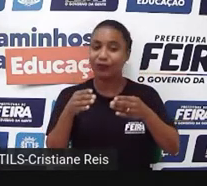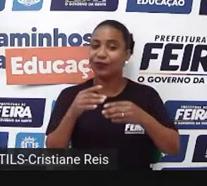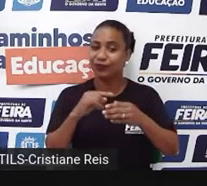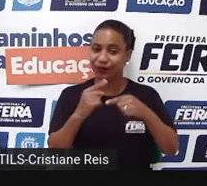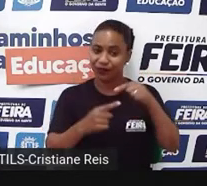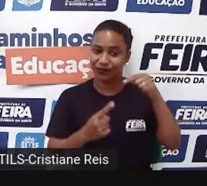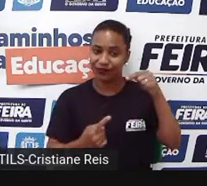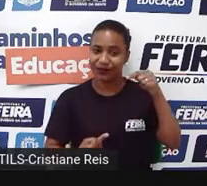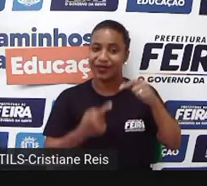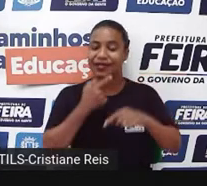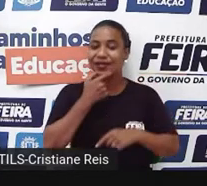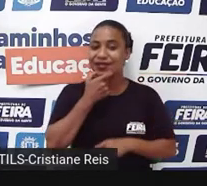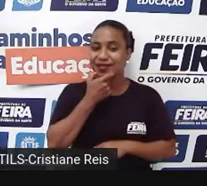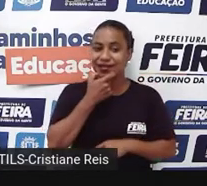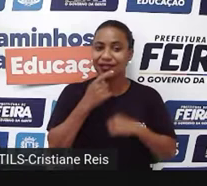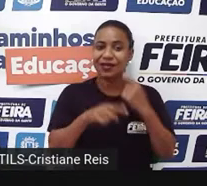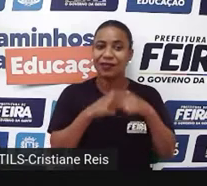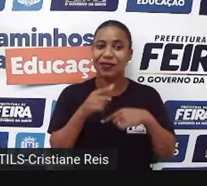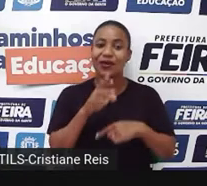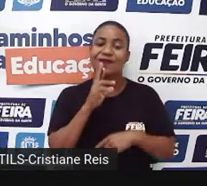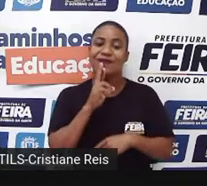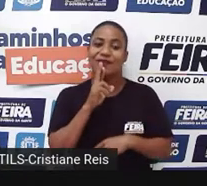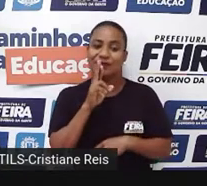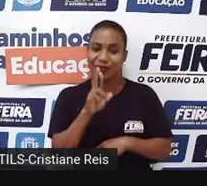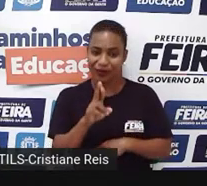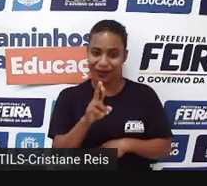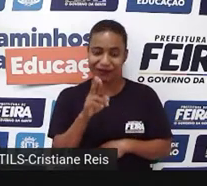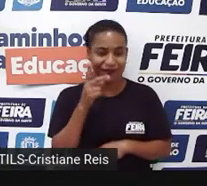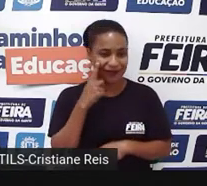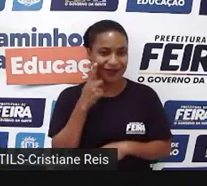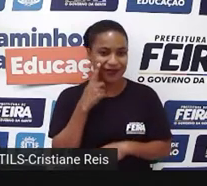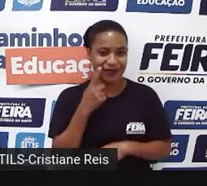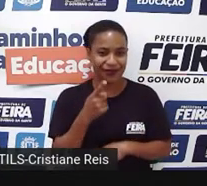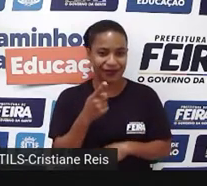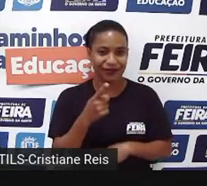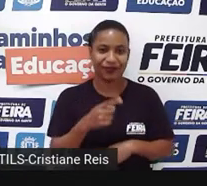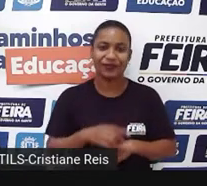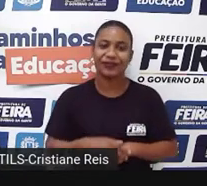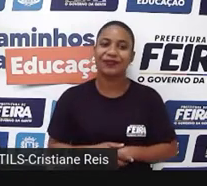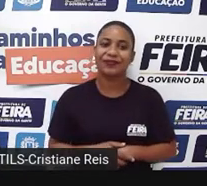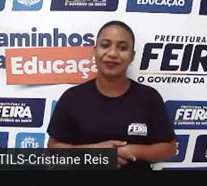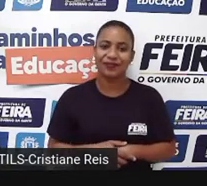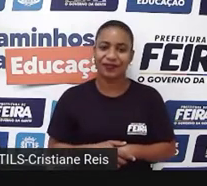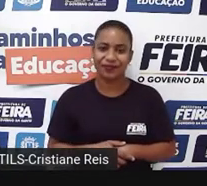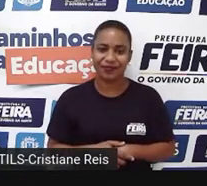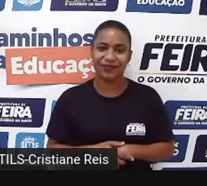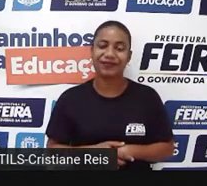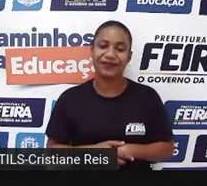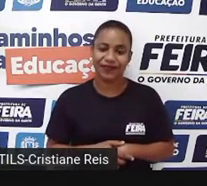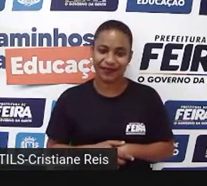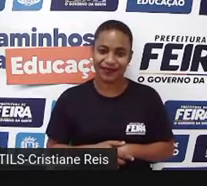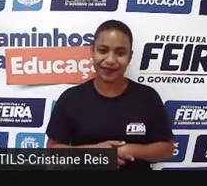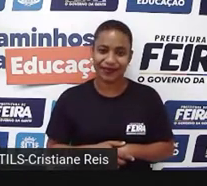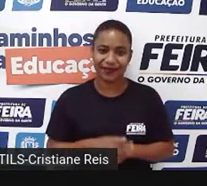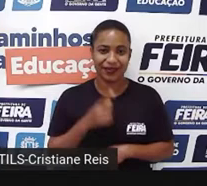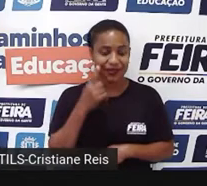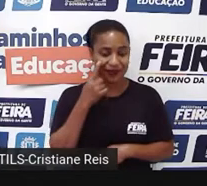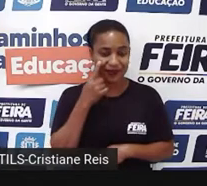de acordo com seus conhecimentos. Number one, do you know the history of cinema's